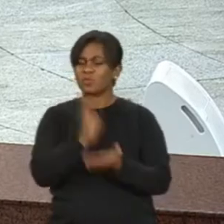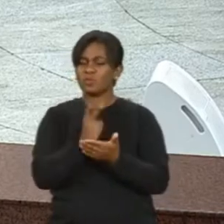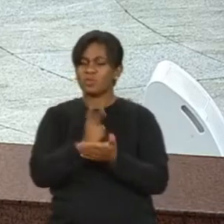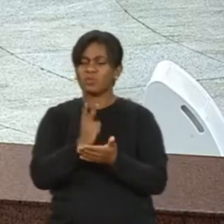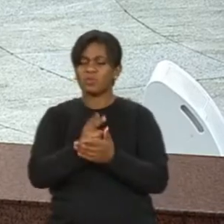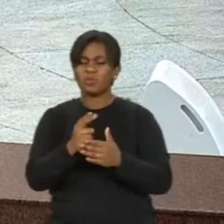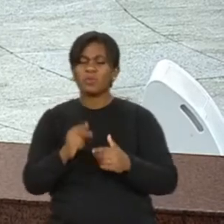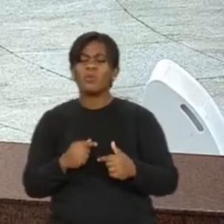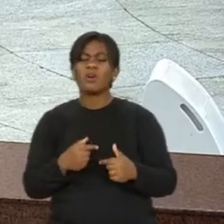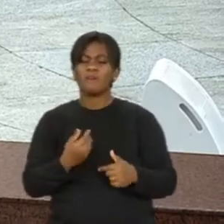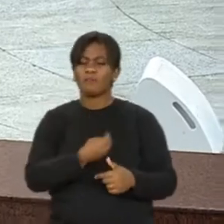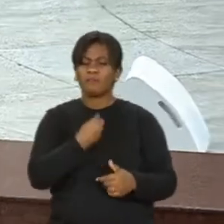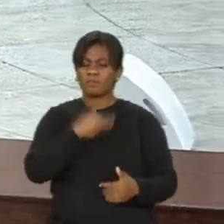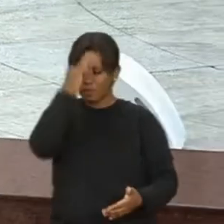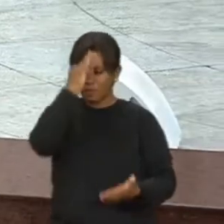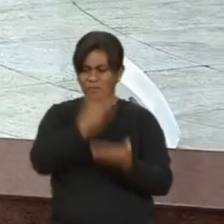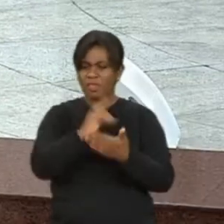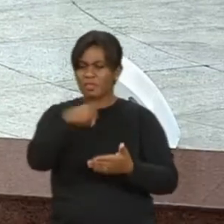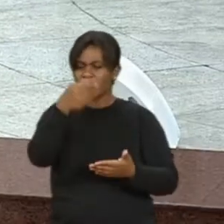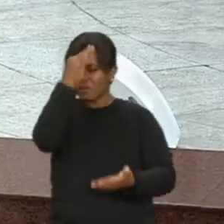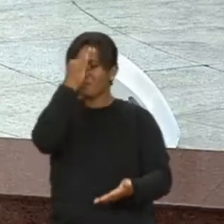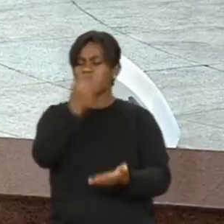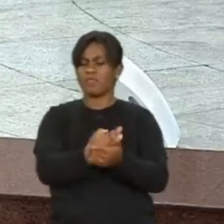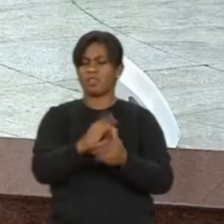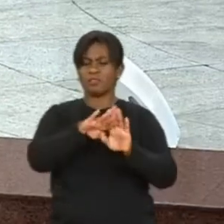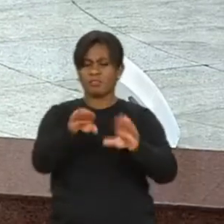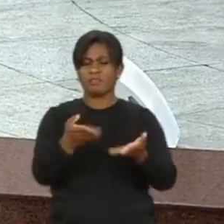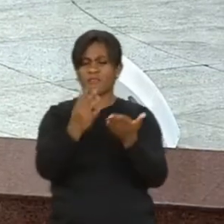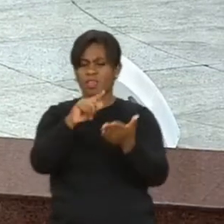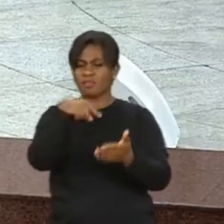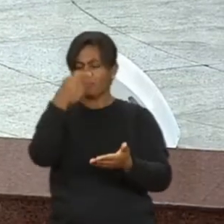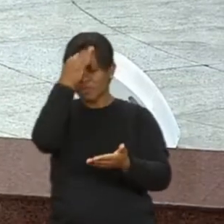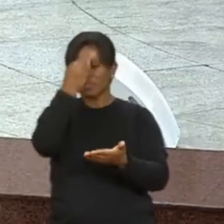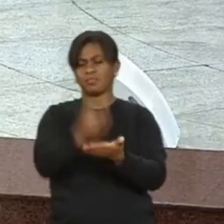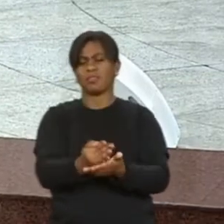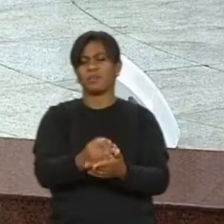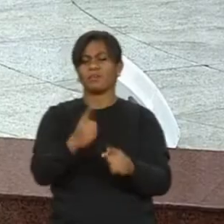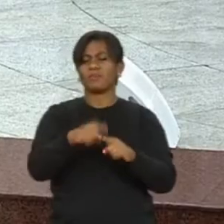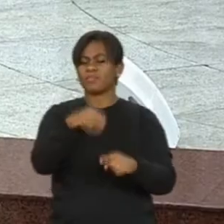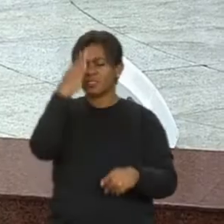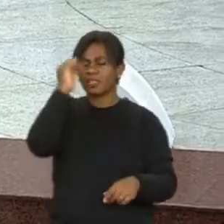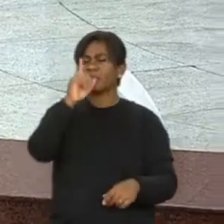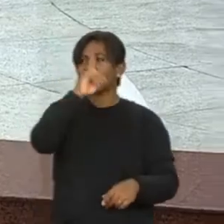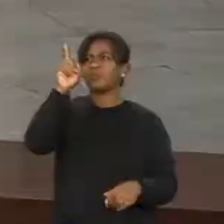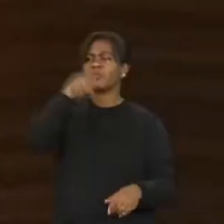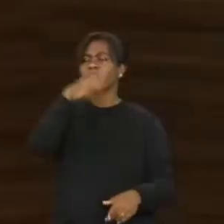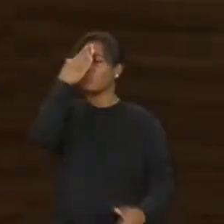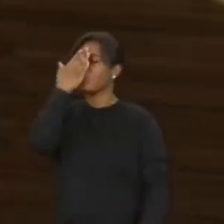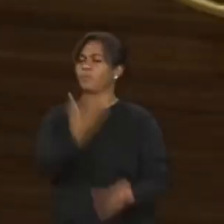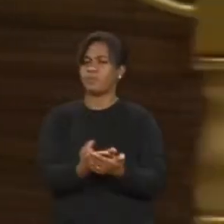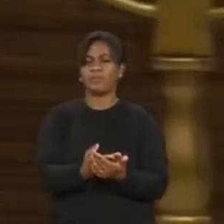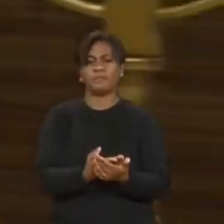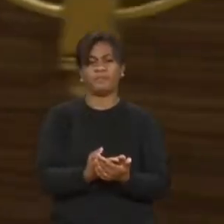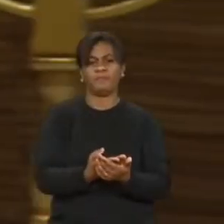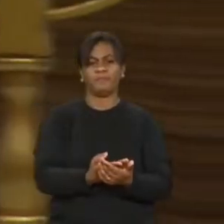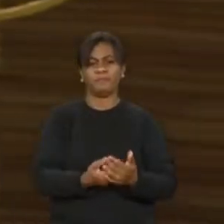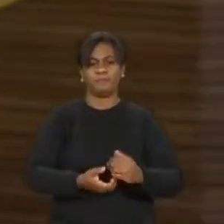de sacrifício em sacrifício, porque você sabe o Deus que você confia. Você sabe o Deus que você